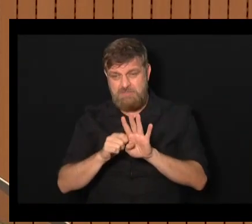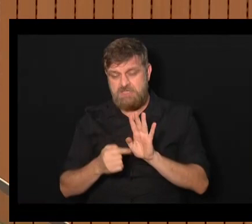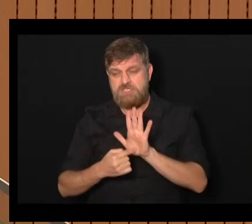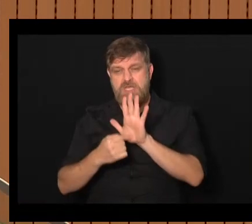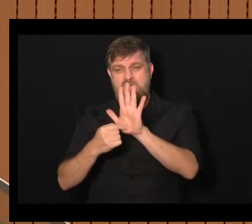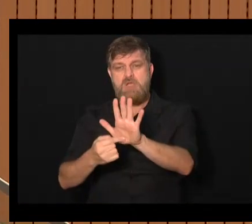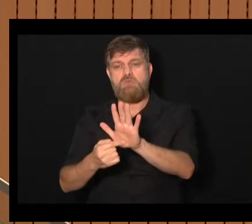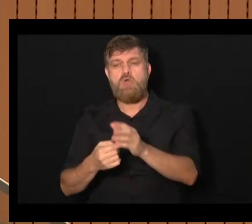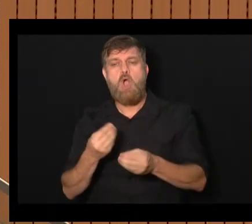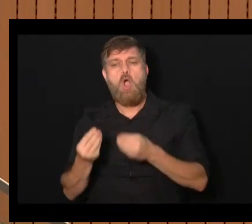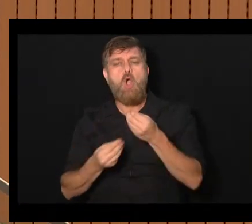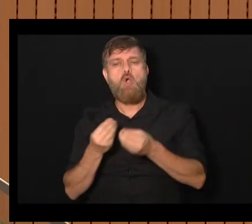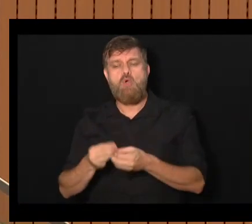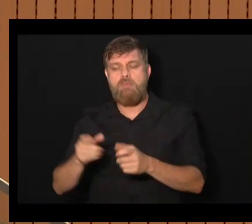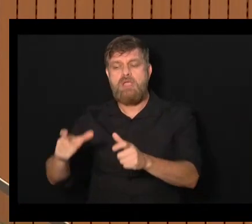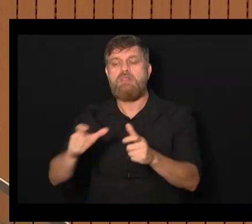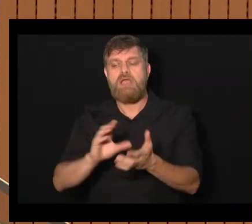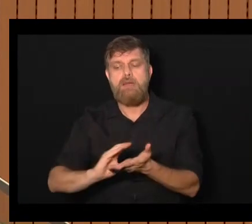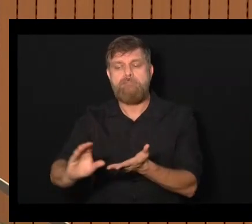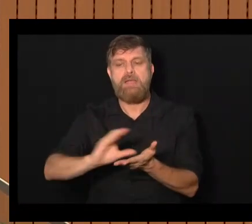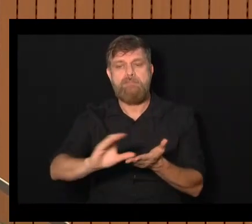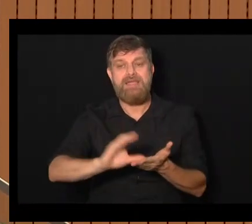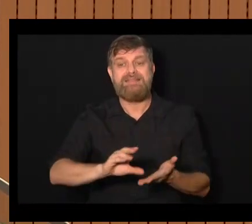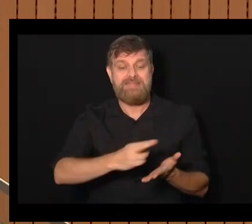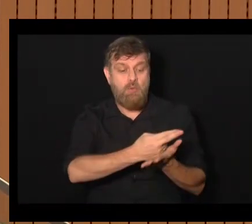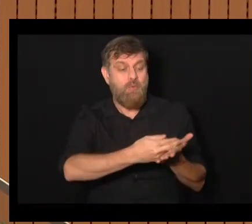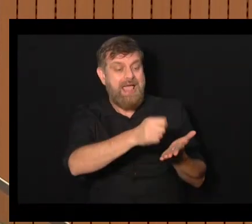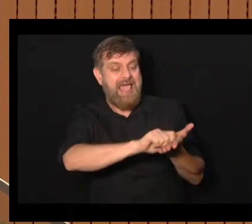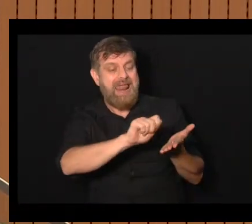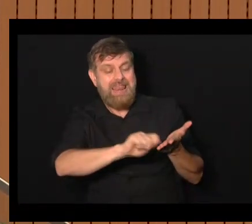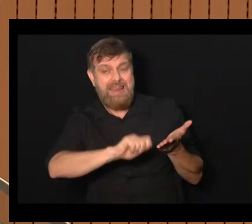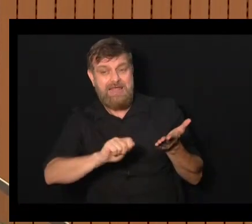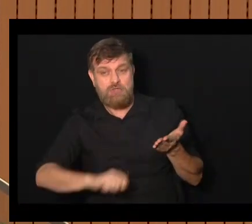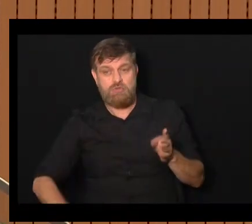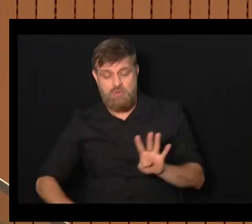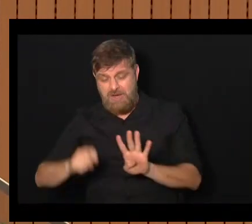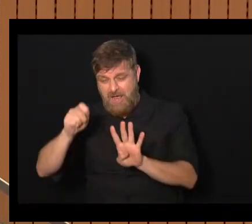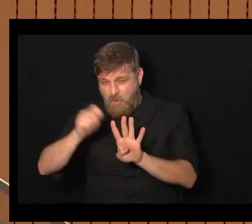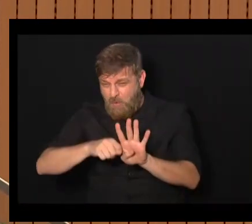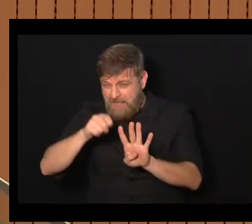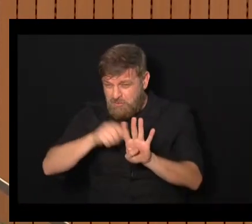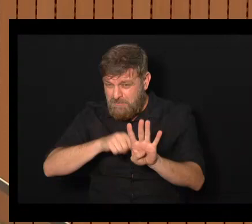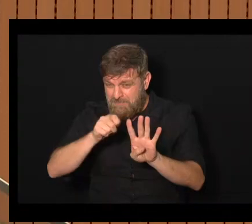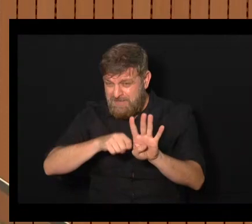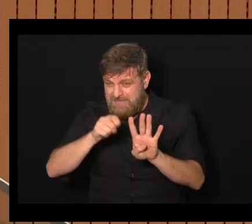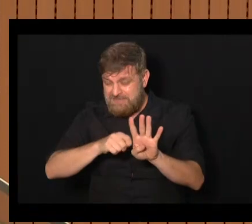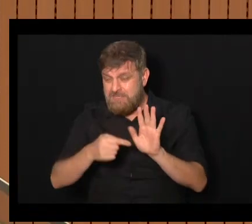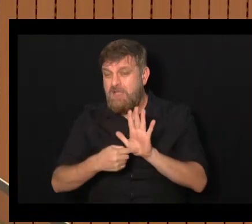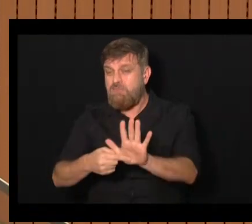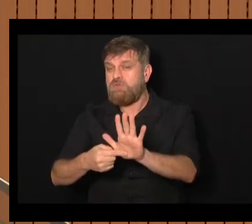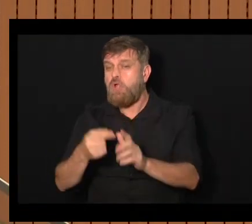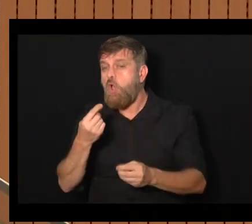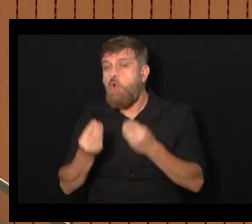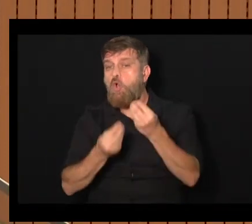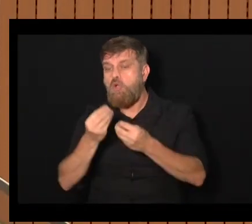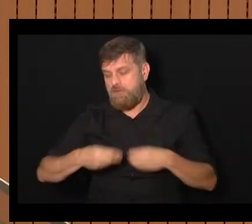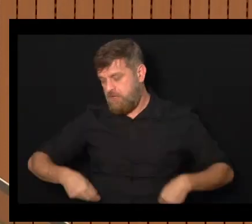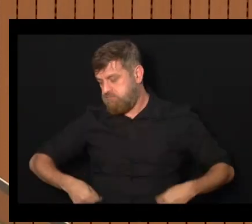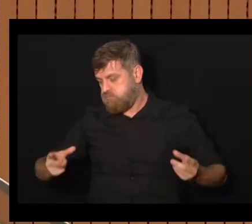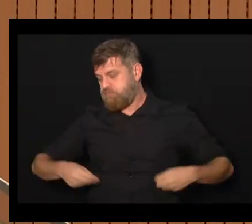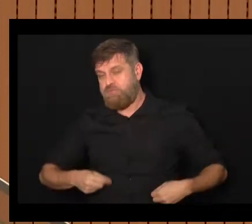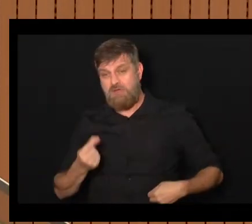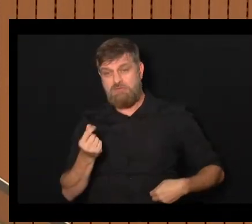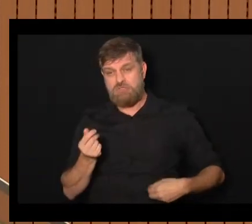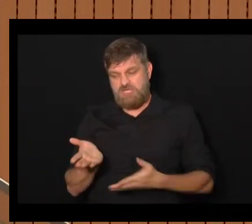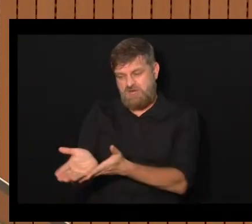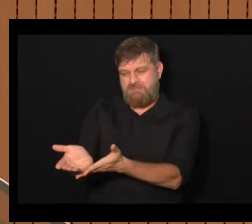a enviar ao Poder Legislativo o relatório quadrimestral com a prestação de contas de toda a receita